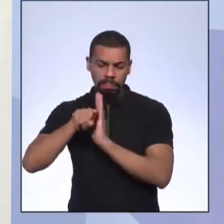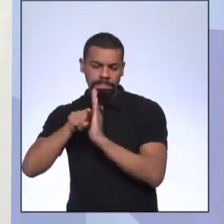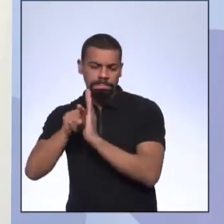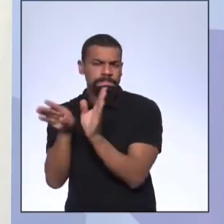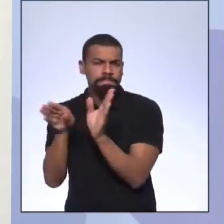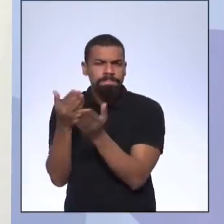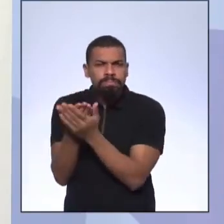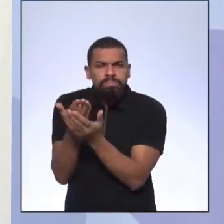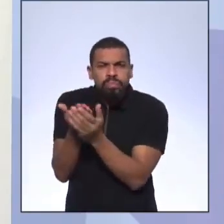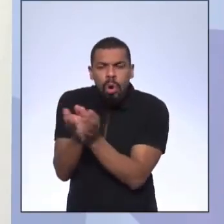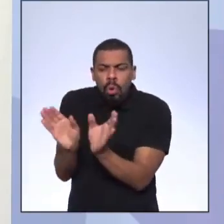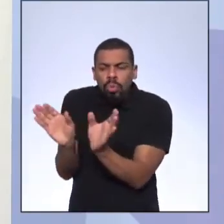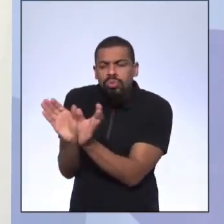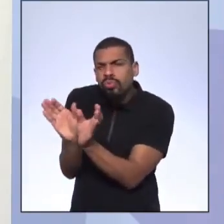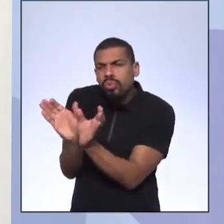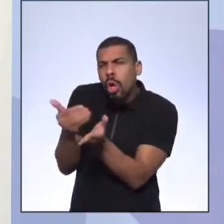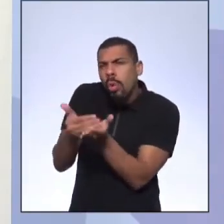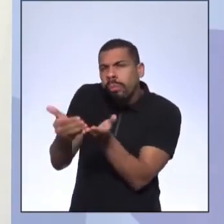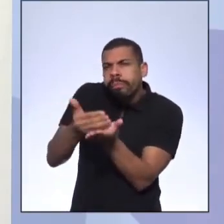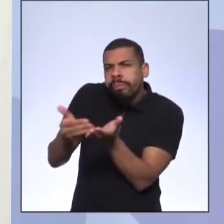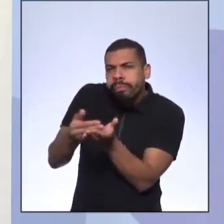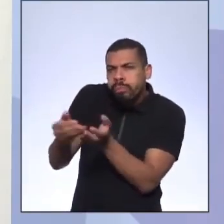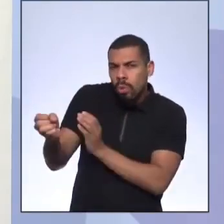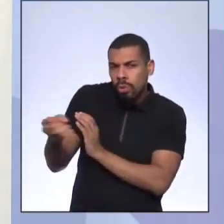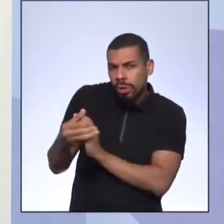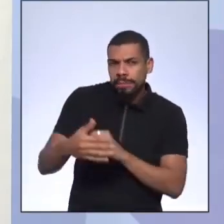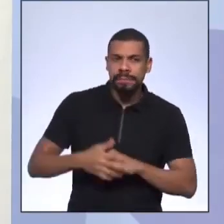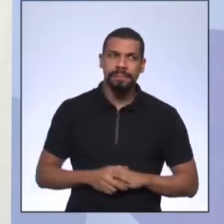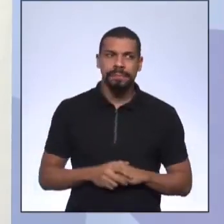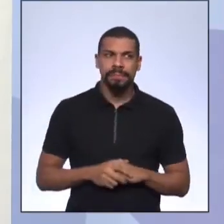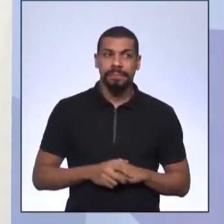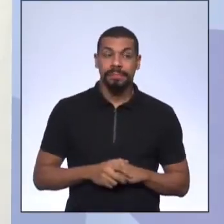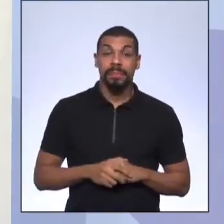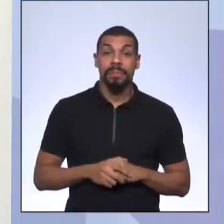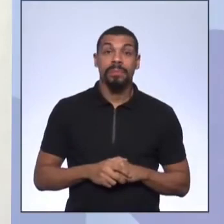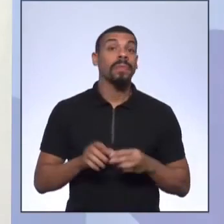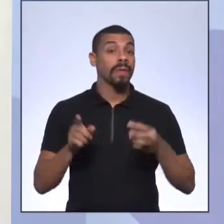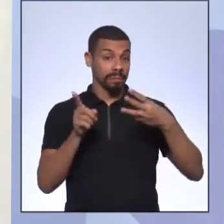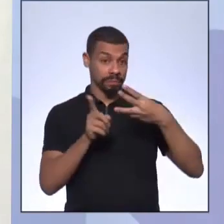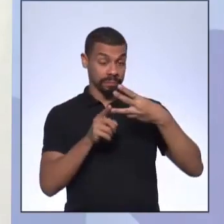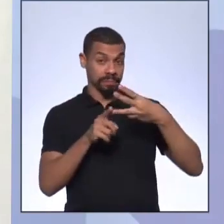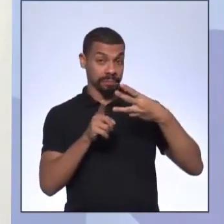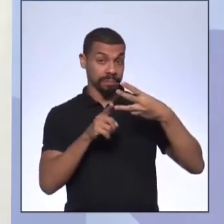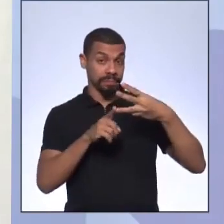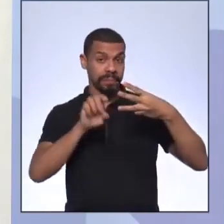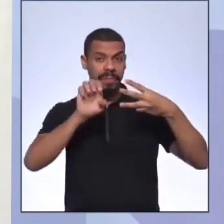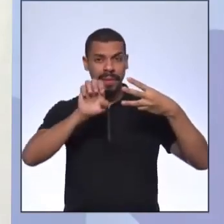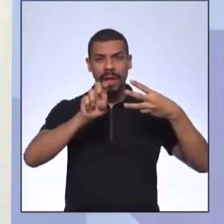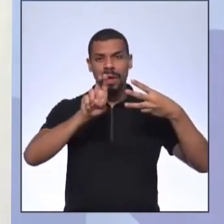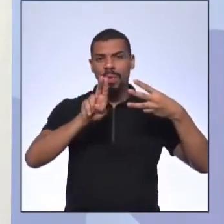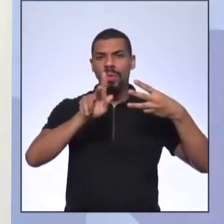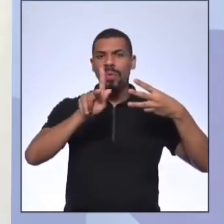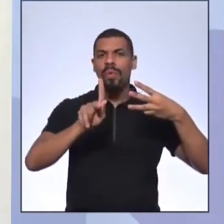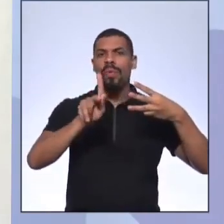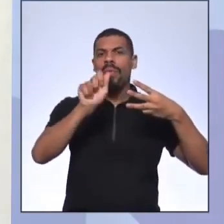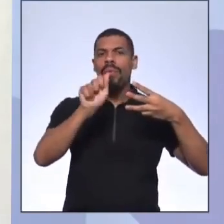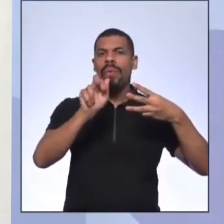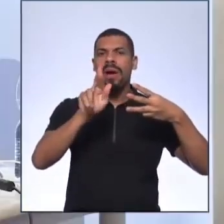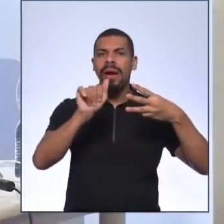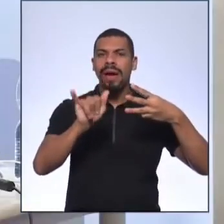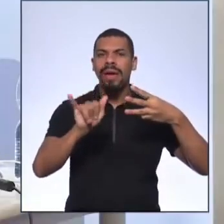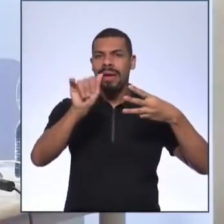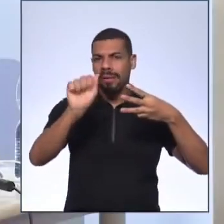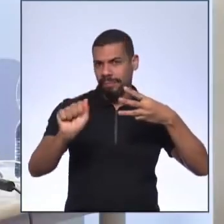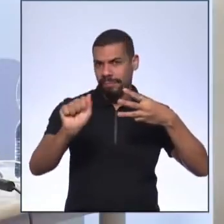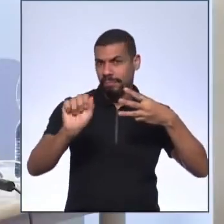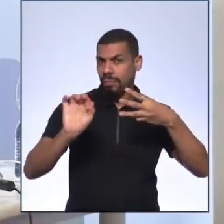que surgiram recentemente também. Né? E aí a gente olha ali a eucária, que vai contemplar todos os outros